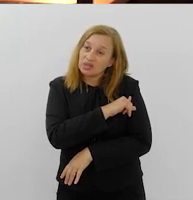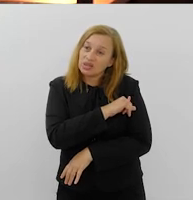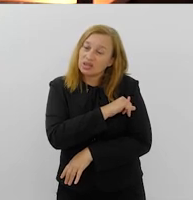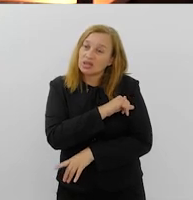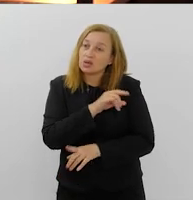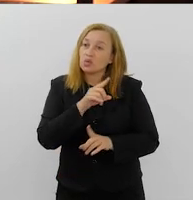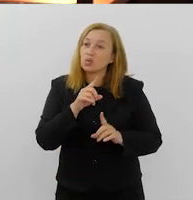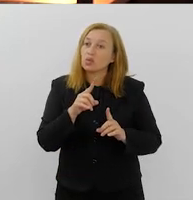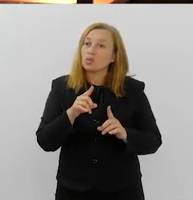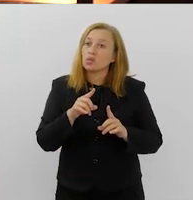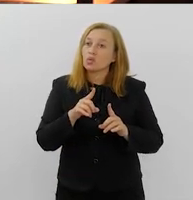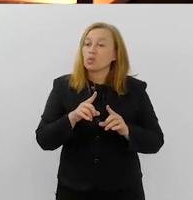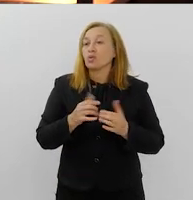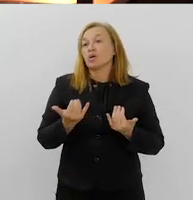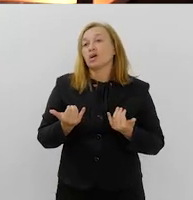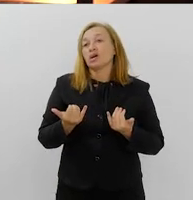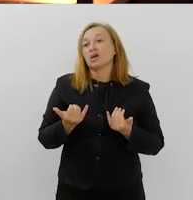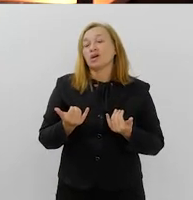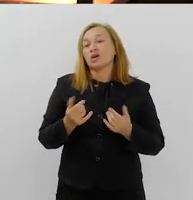é o maior índice,